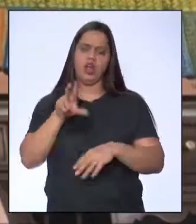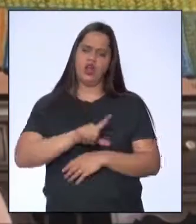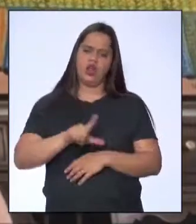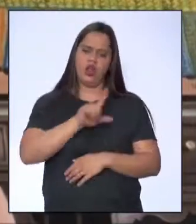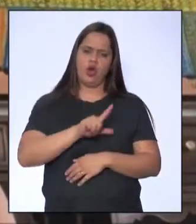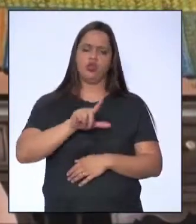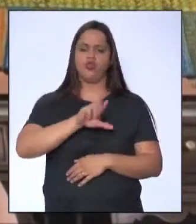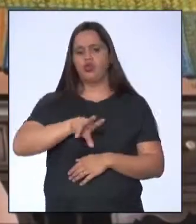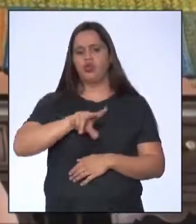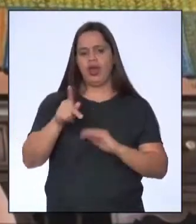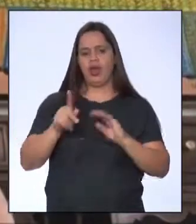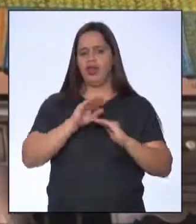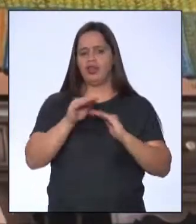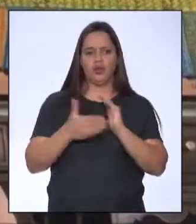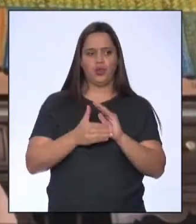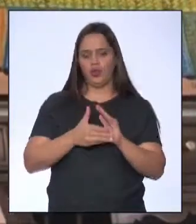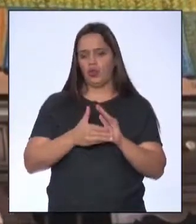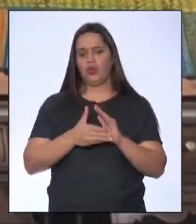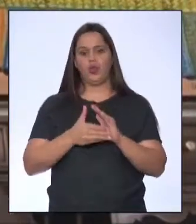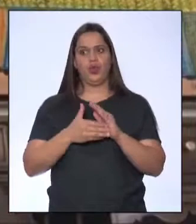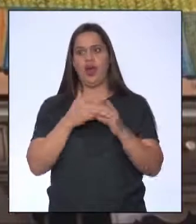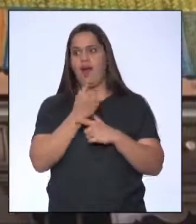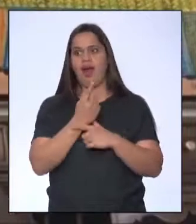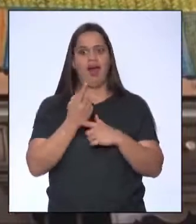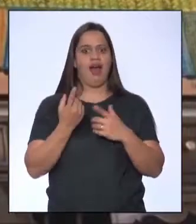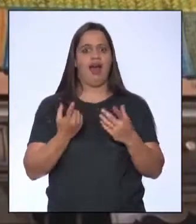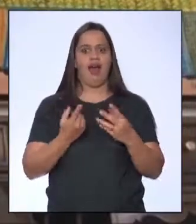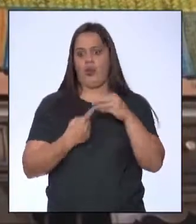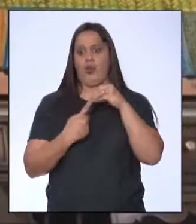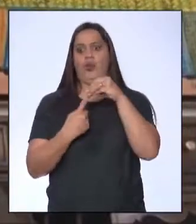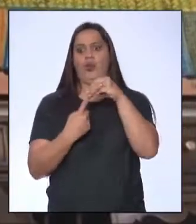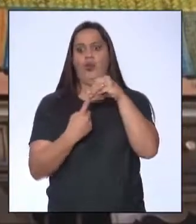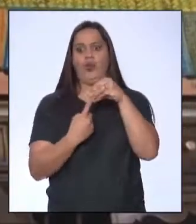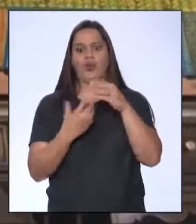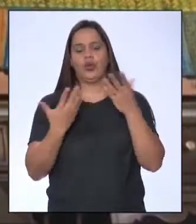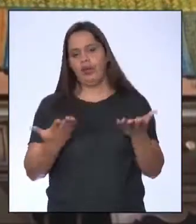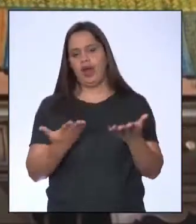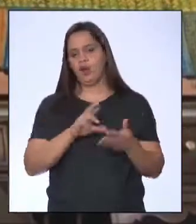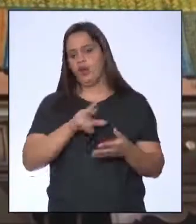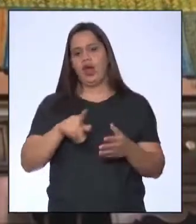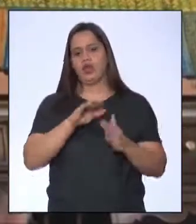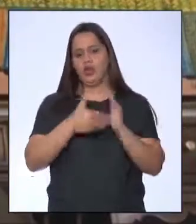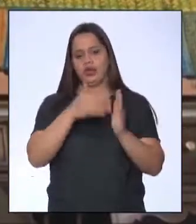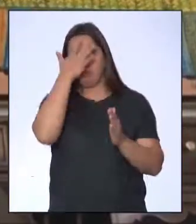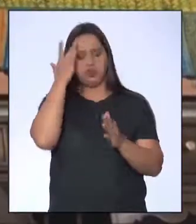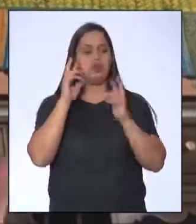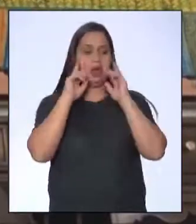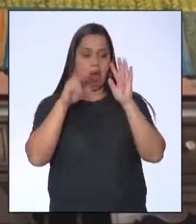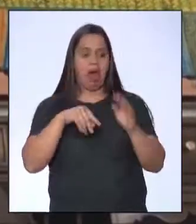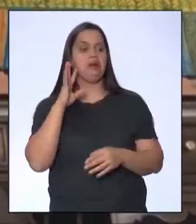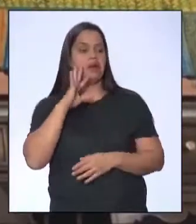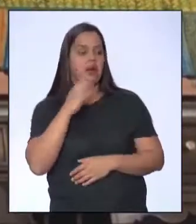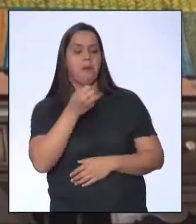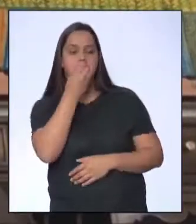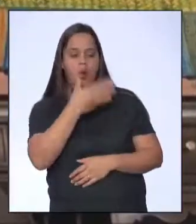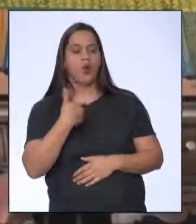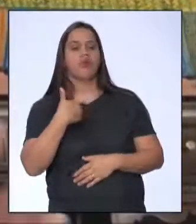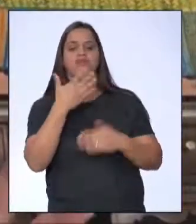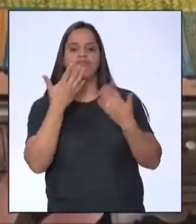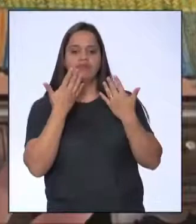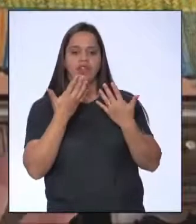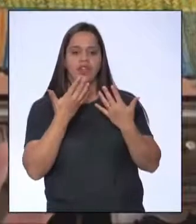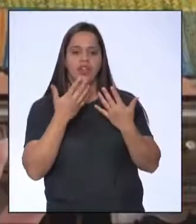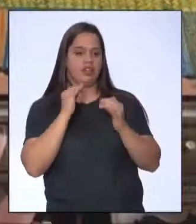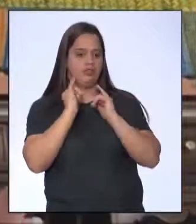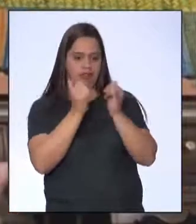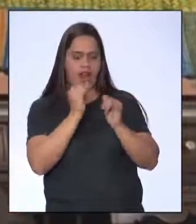Jesus Cristo teve unanimidade, vai ter gente, né, nem todo mundo vai reconhecer ou vai entender, nem tudo que fizer vai acertar, mas a